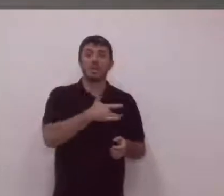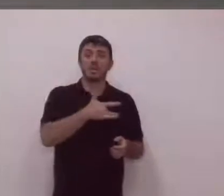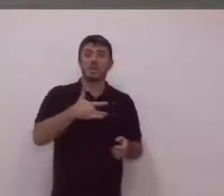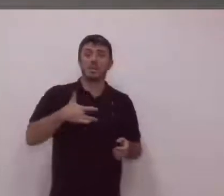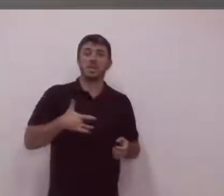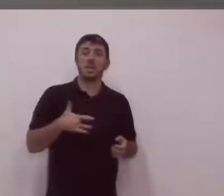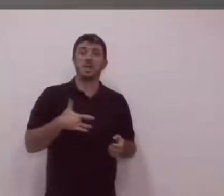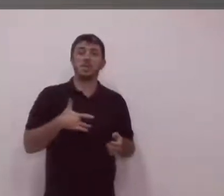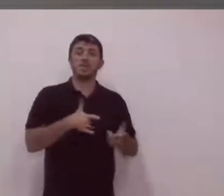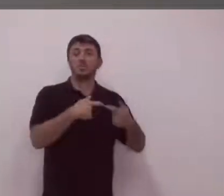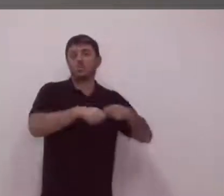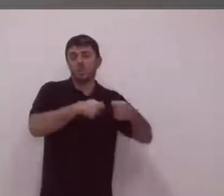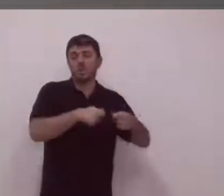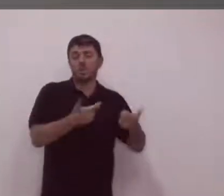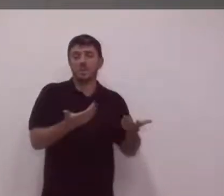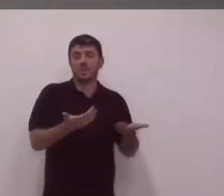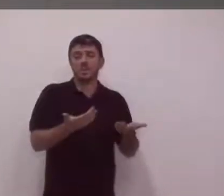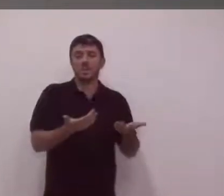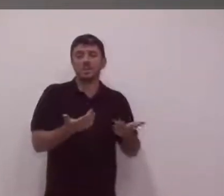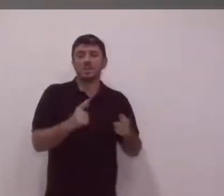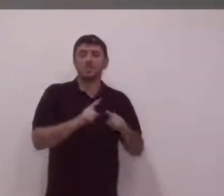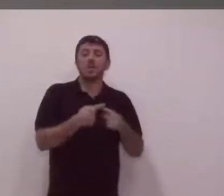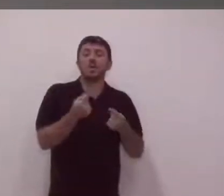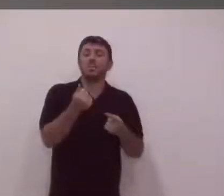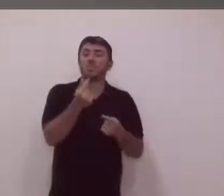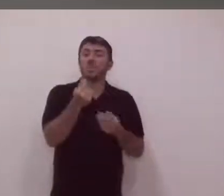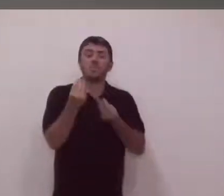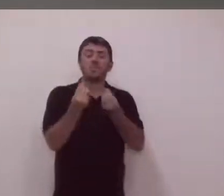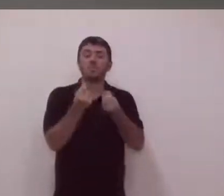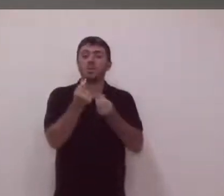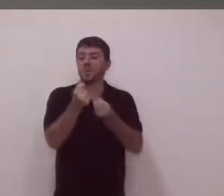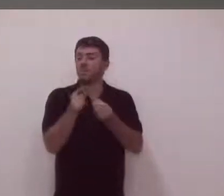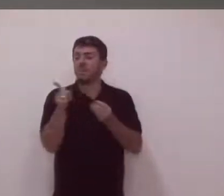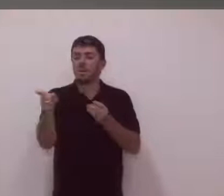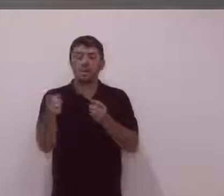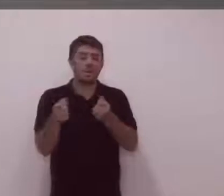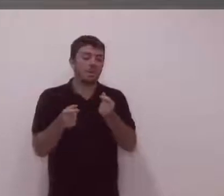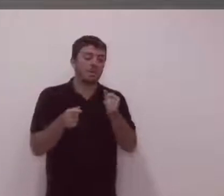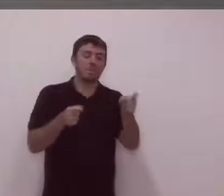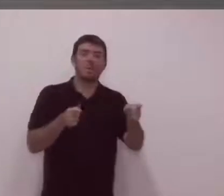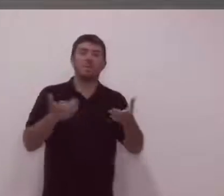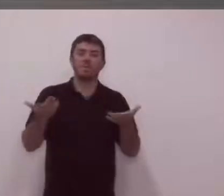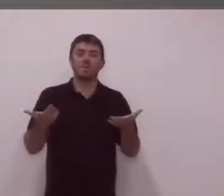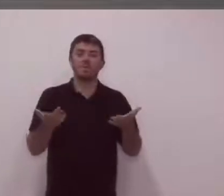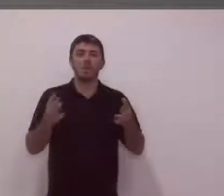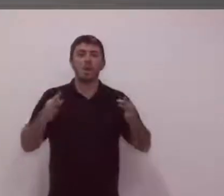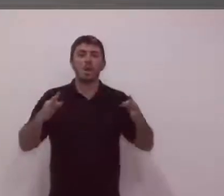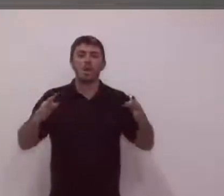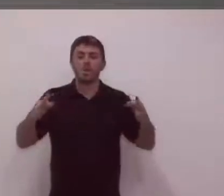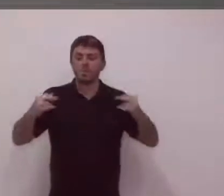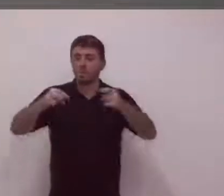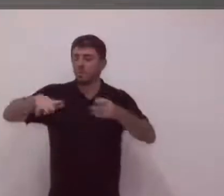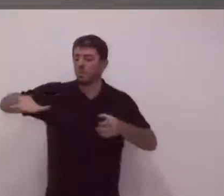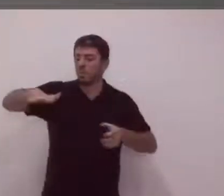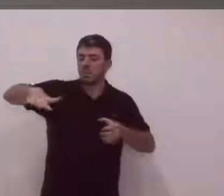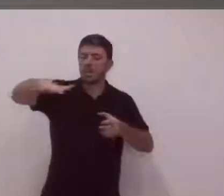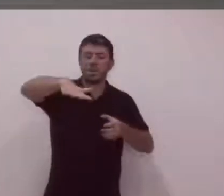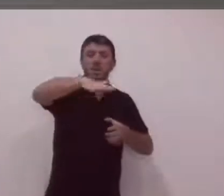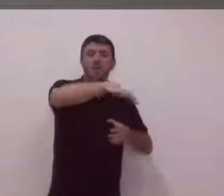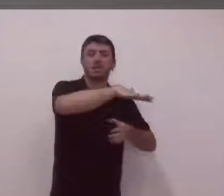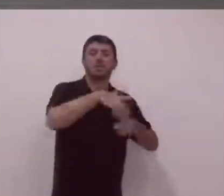então quem subir aqui falar o dinheiro é para isso para aquilo é fato todas as áreas precisam aqui